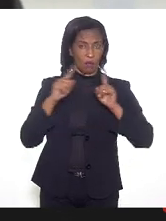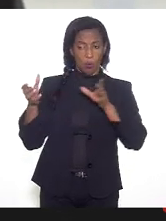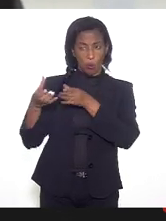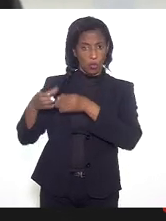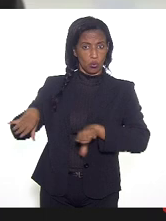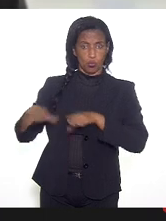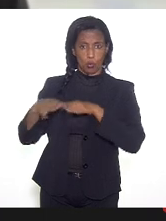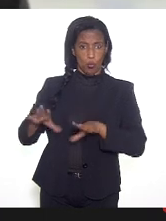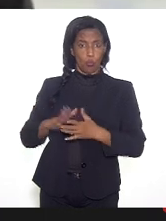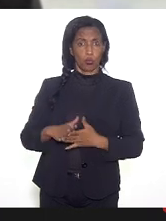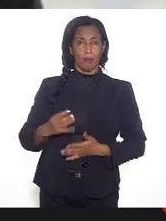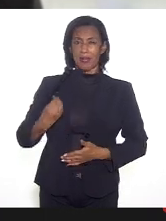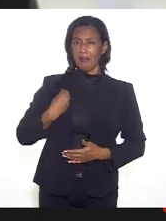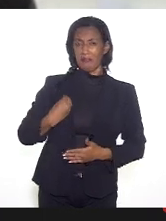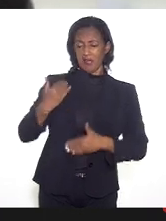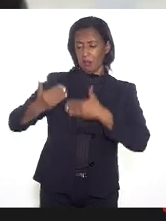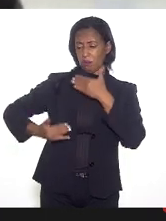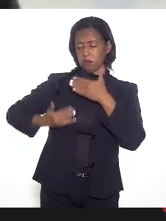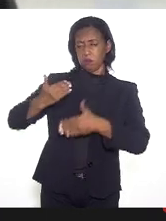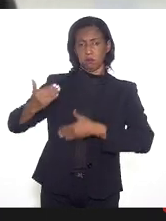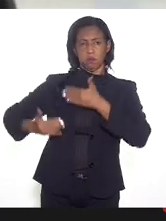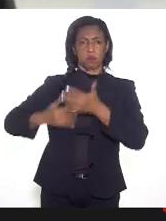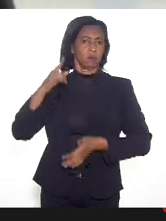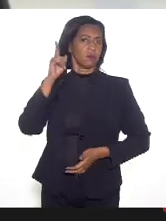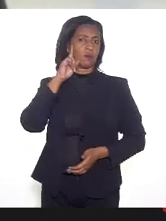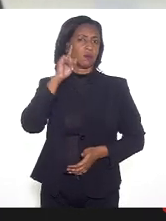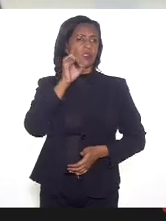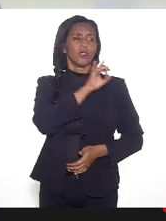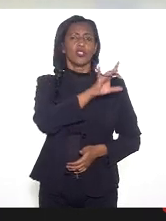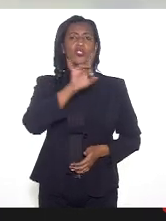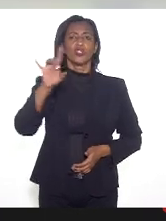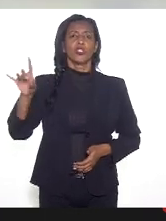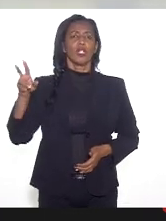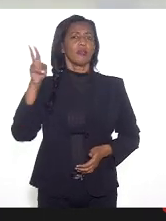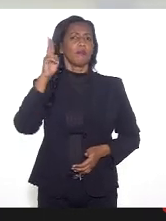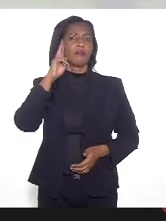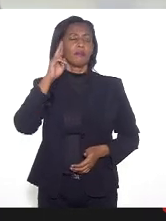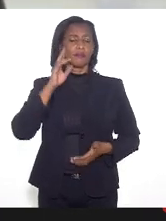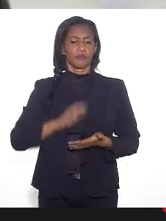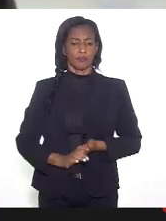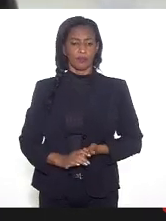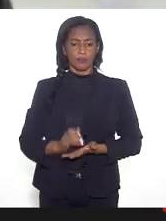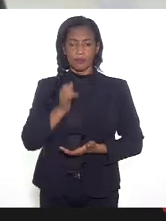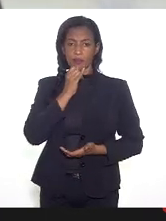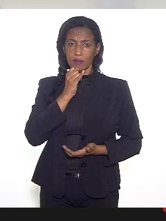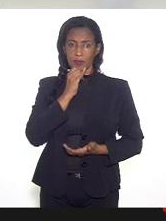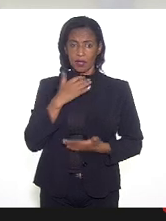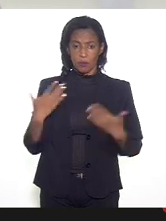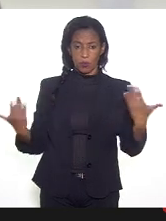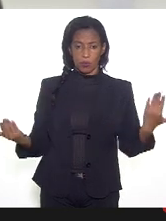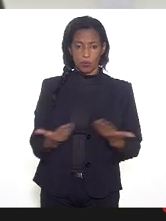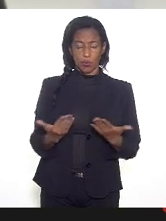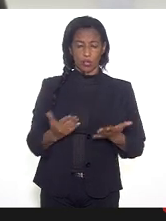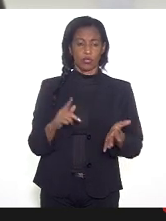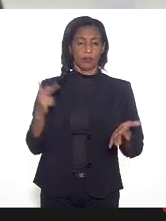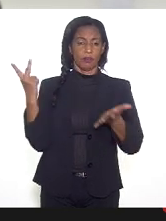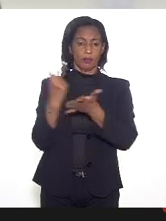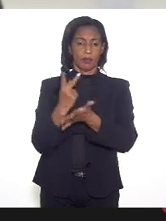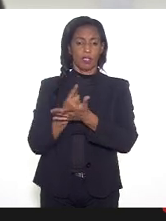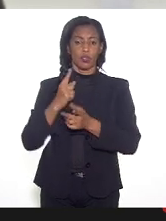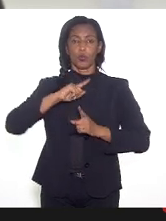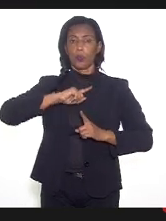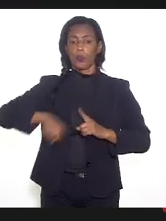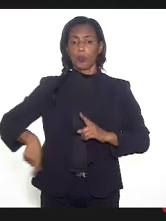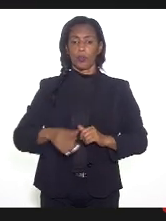concurso, mas na vida, na rotina, no dia a dia de cada servidor militar, como, por exemplo, a decisão, ao meu ver, estapafúrdia, de